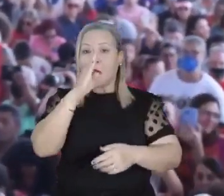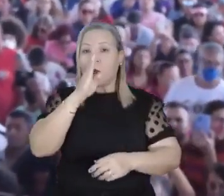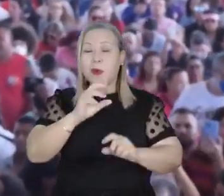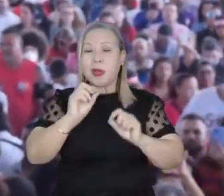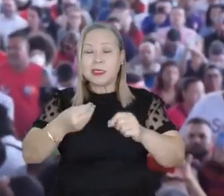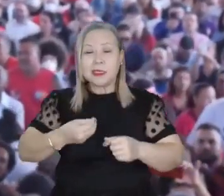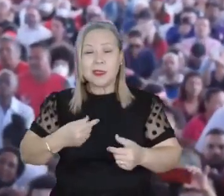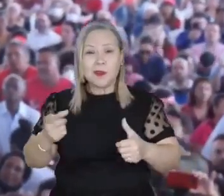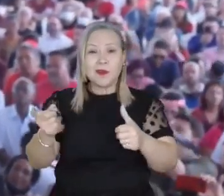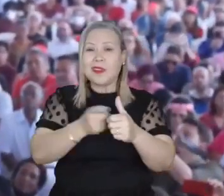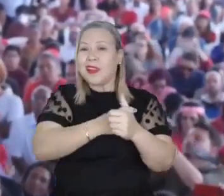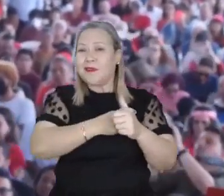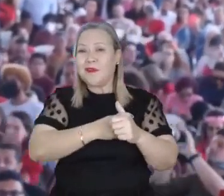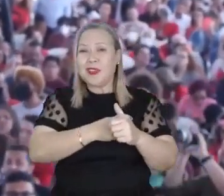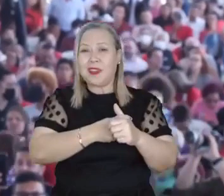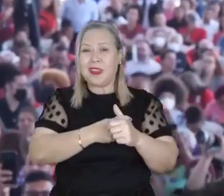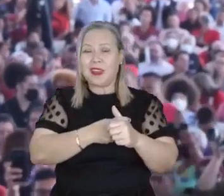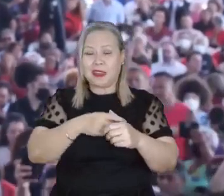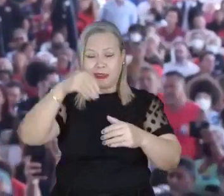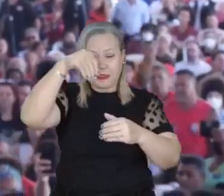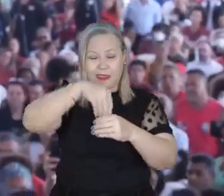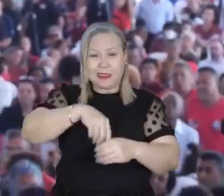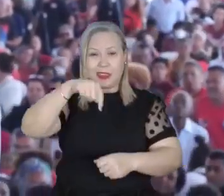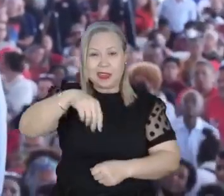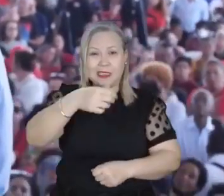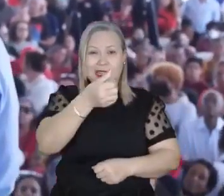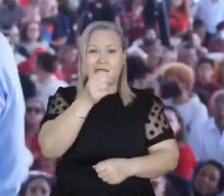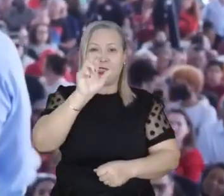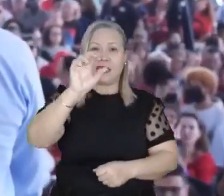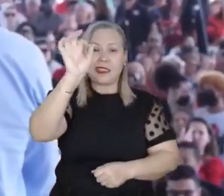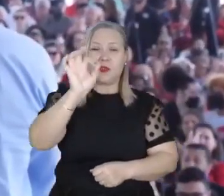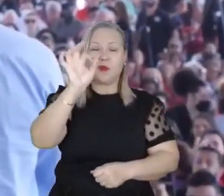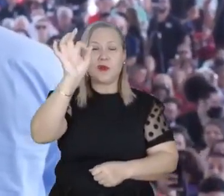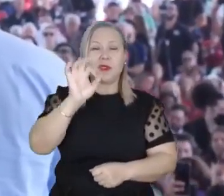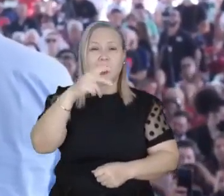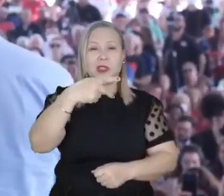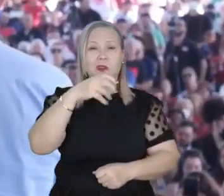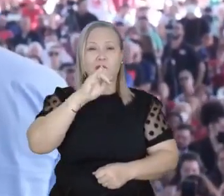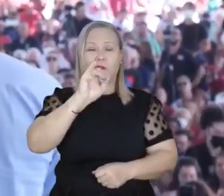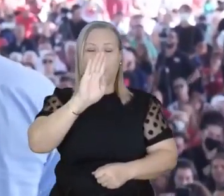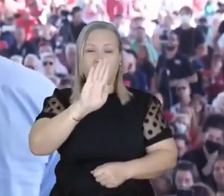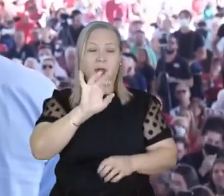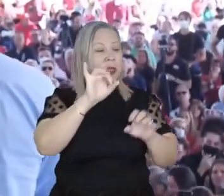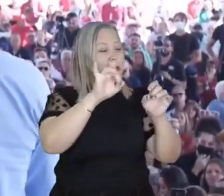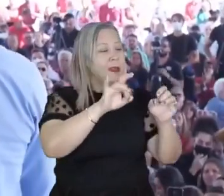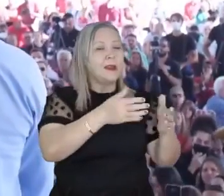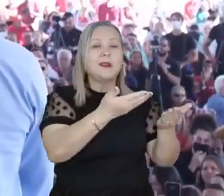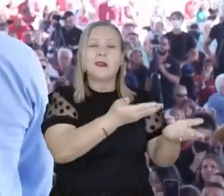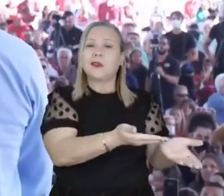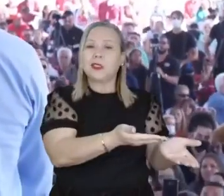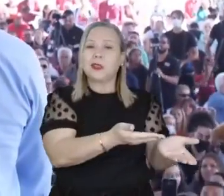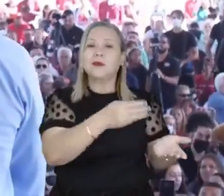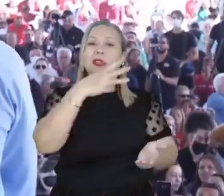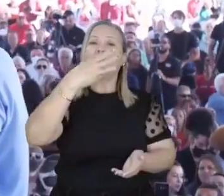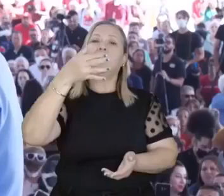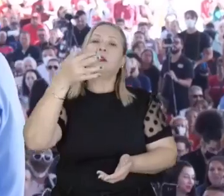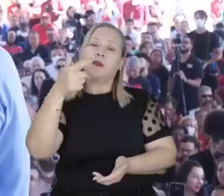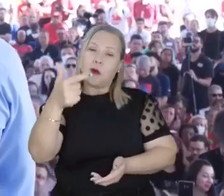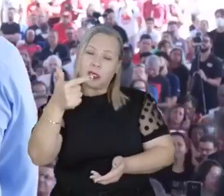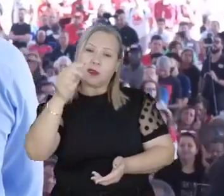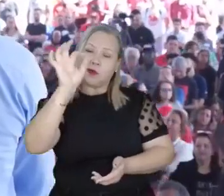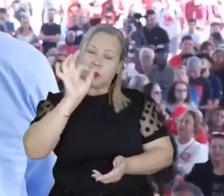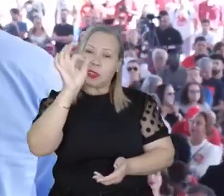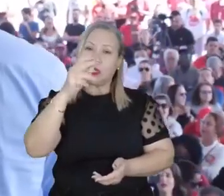era 65% do PIB. Nós deixamos em 32% do PIB. Esse país, na verdade,